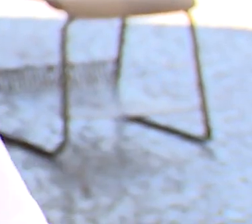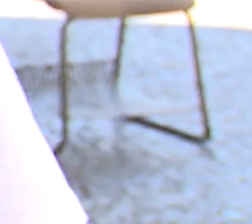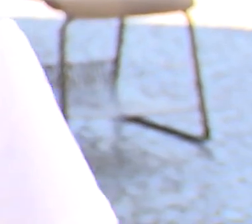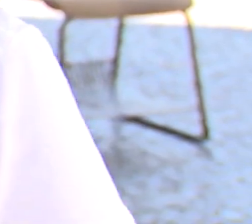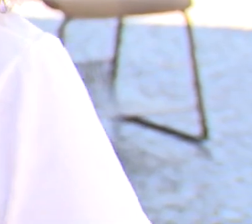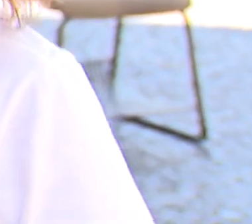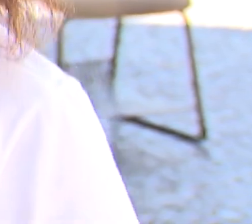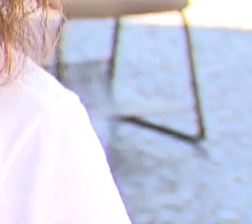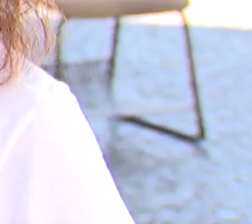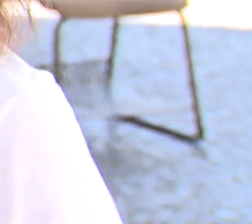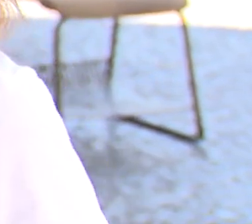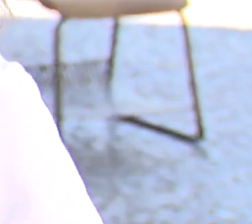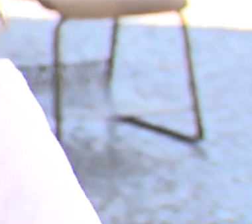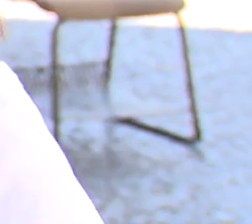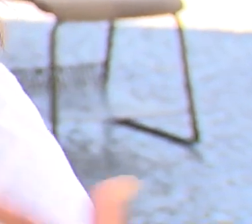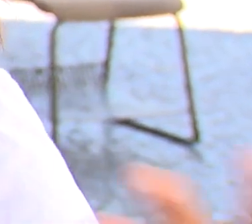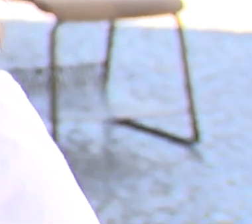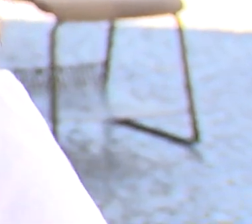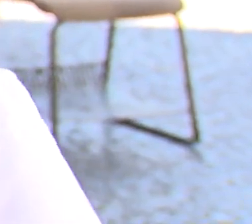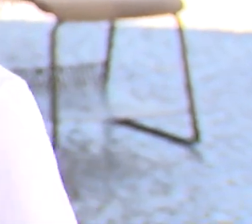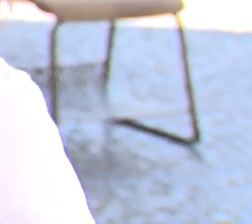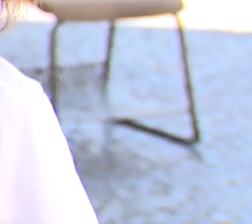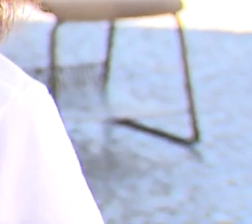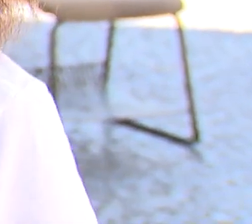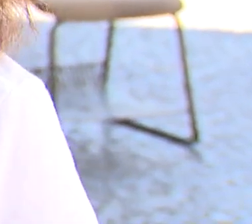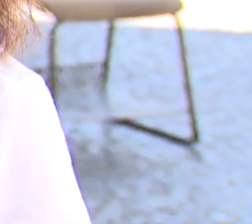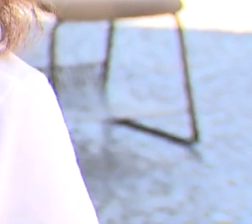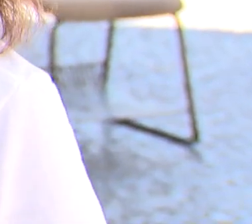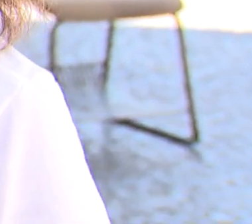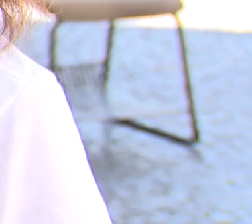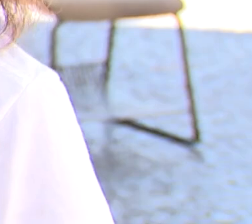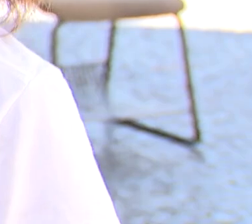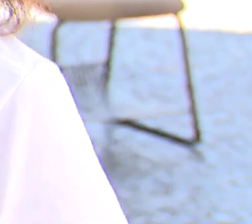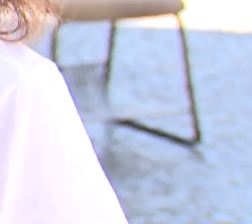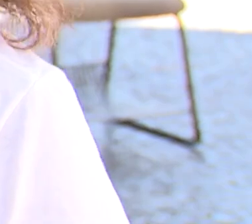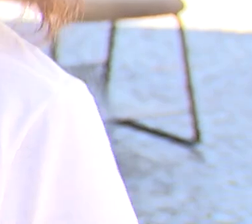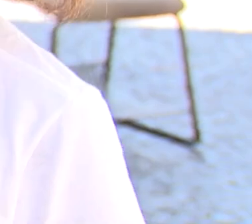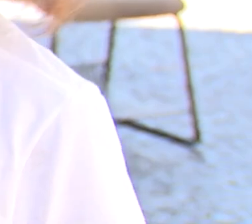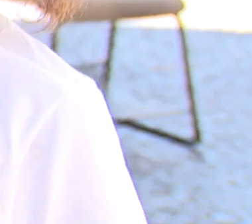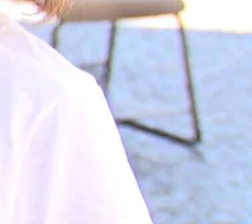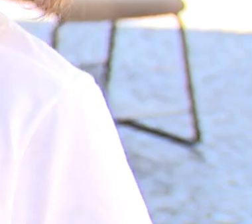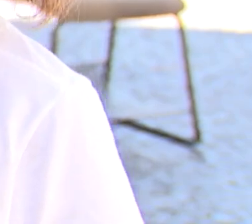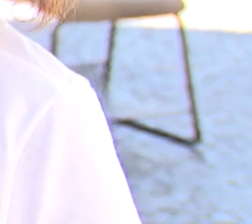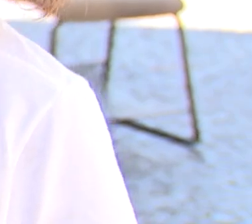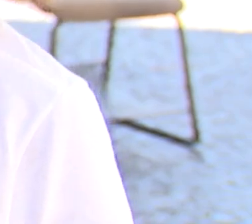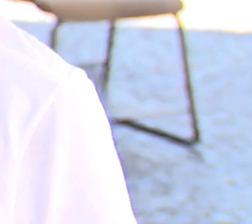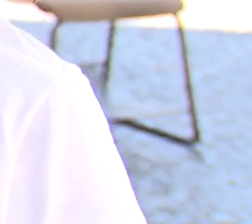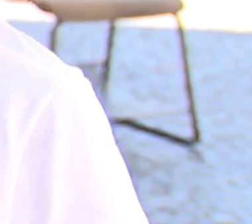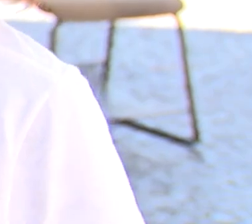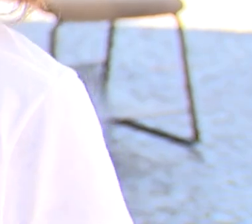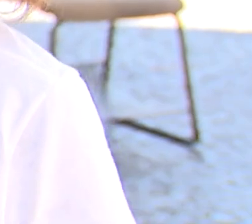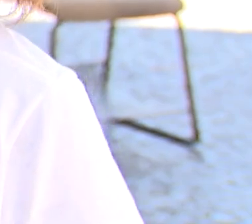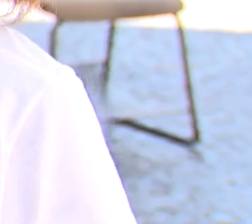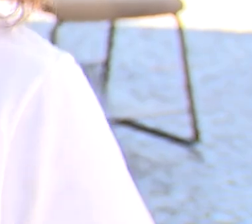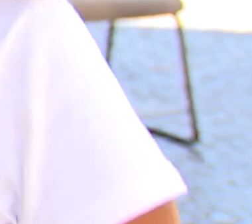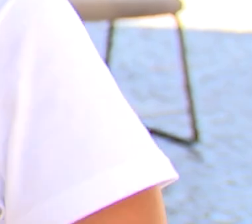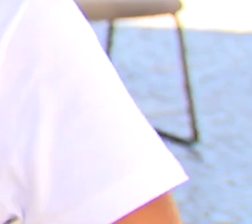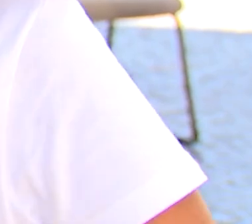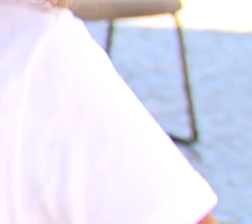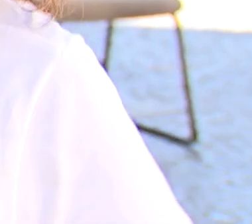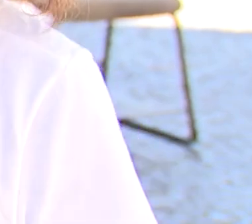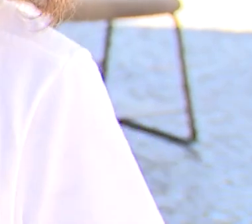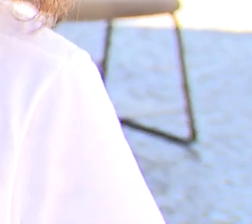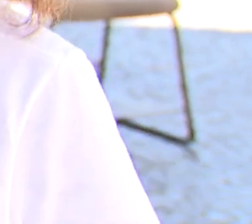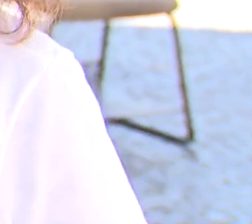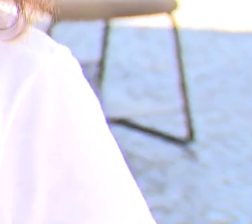de Madureira do São Bernardo, do finado Zé Maloca. E não existe mais? Não existe mais, porque infelizmente o